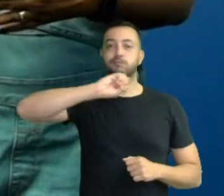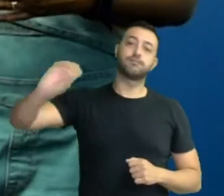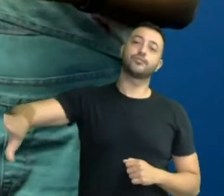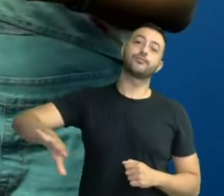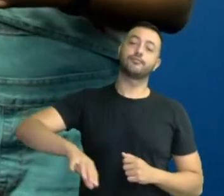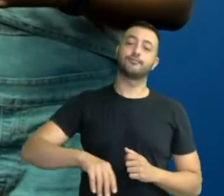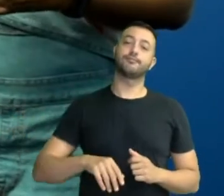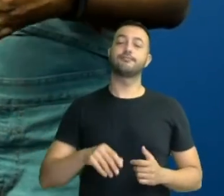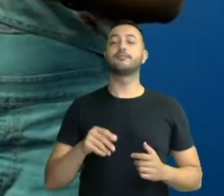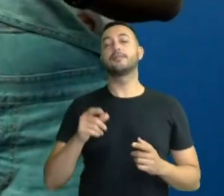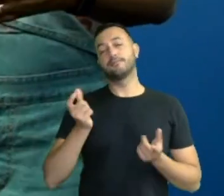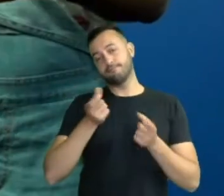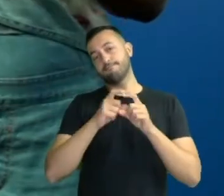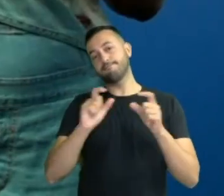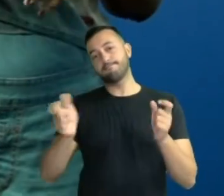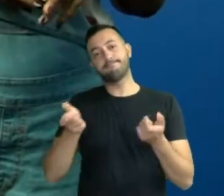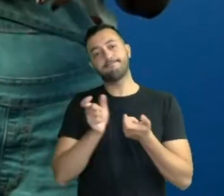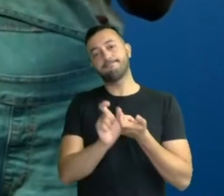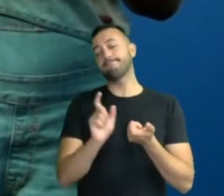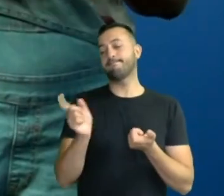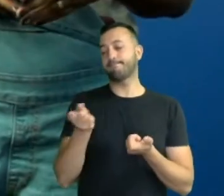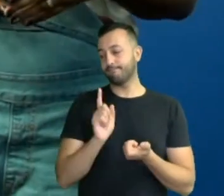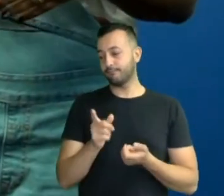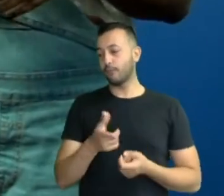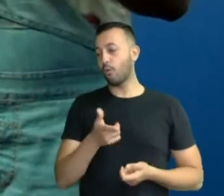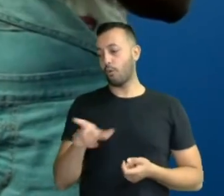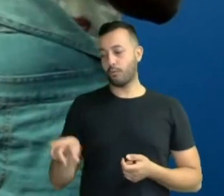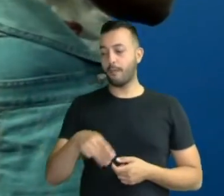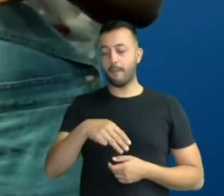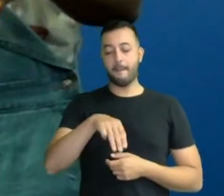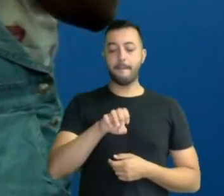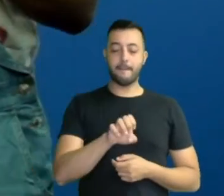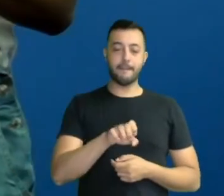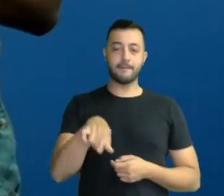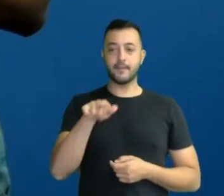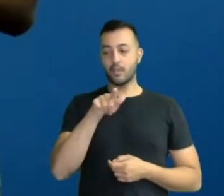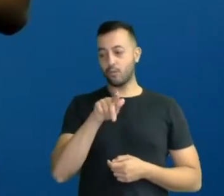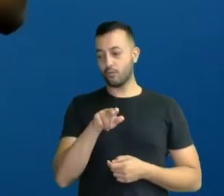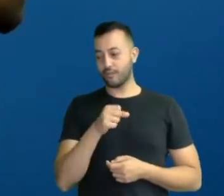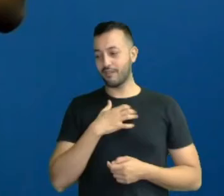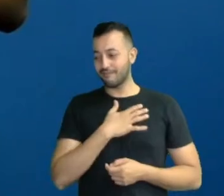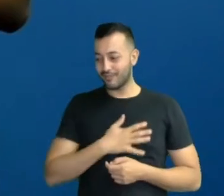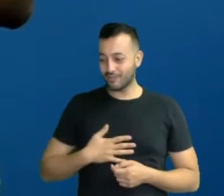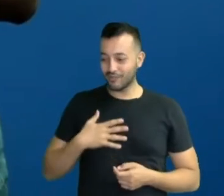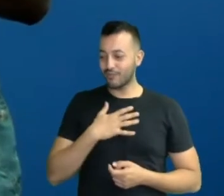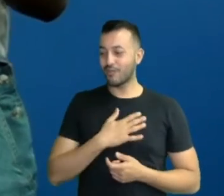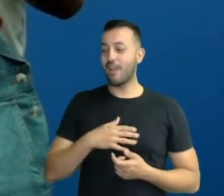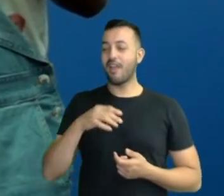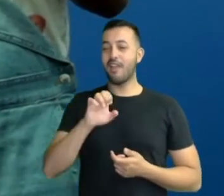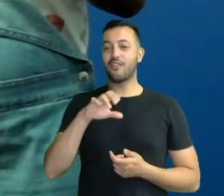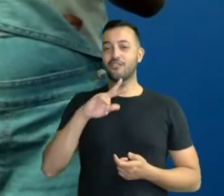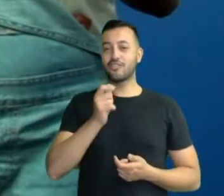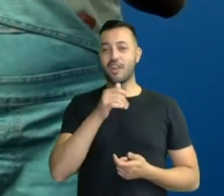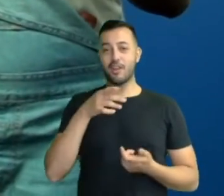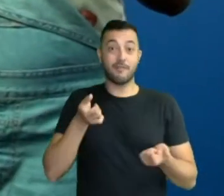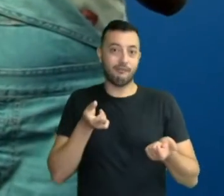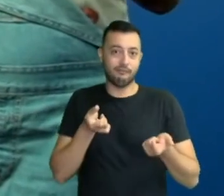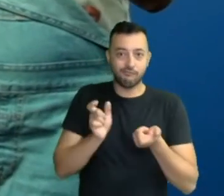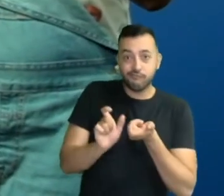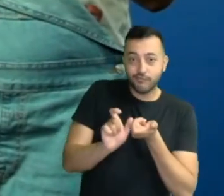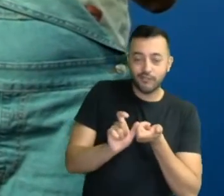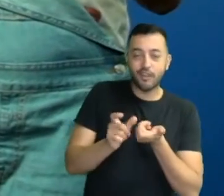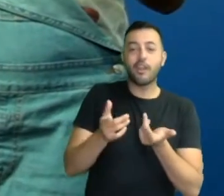forma não pronominal. E me gusta echarme uns 20 minutos por la tarde. Eu gosto